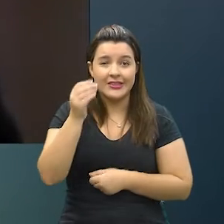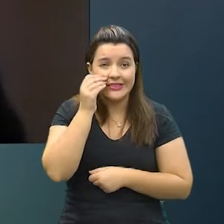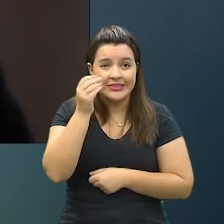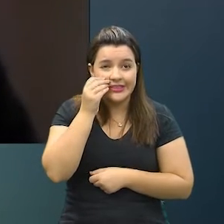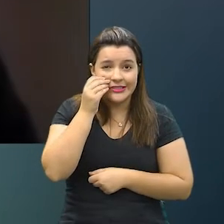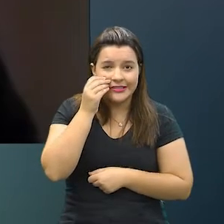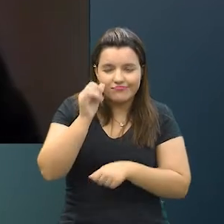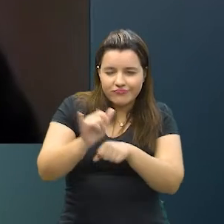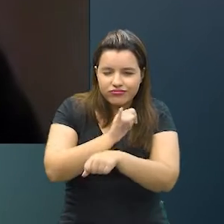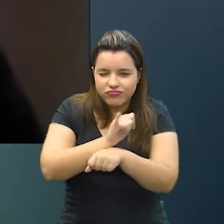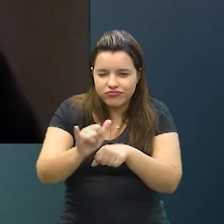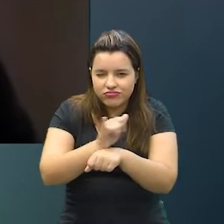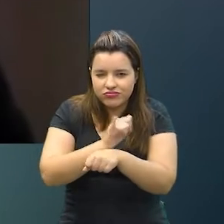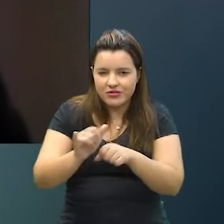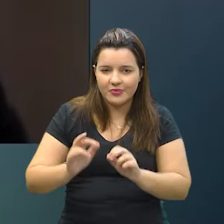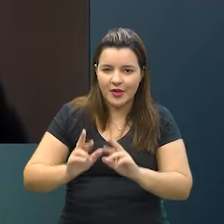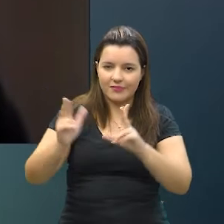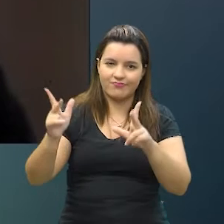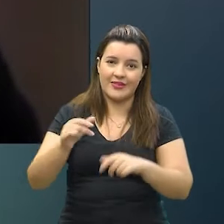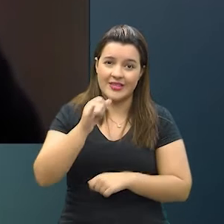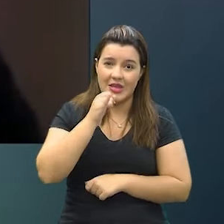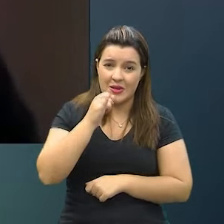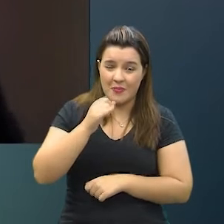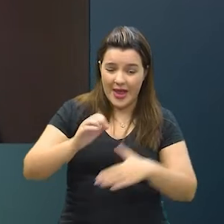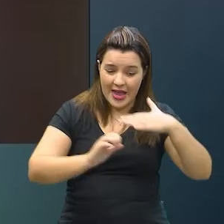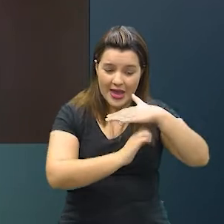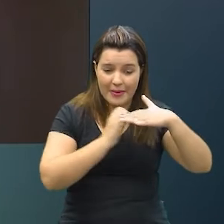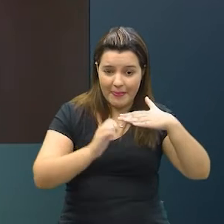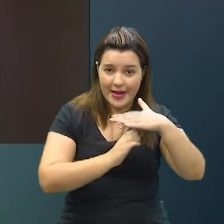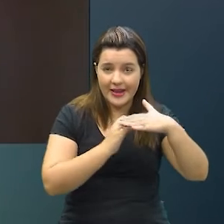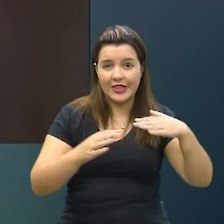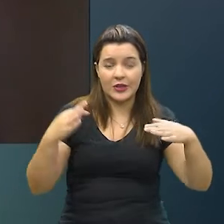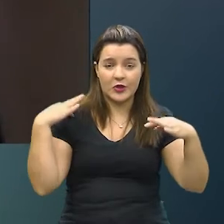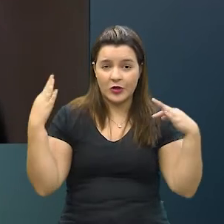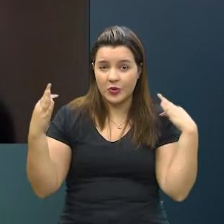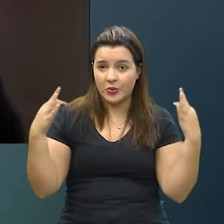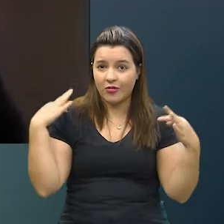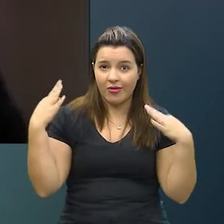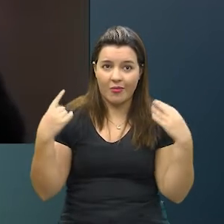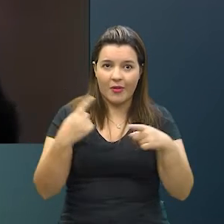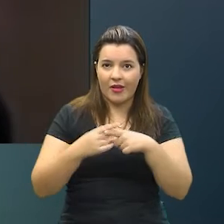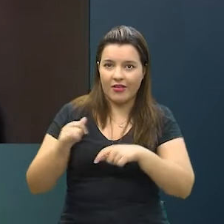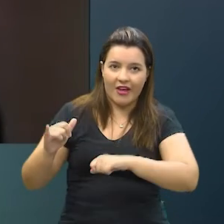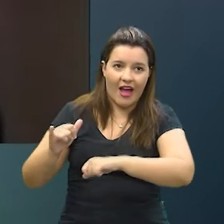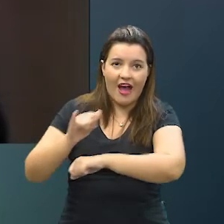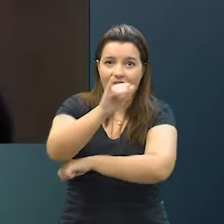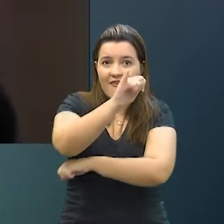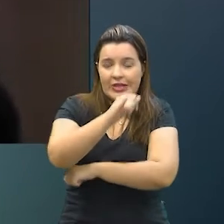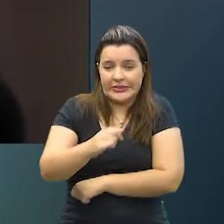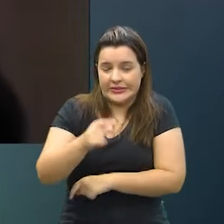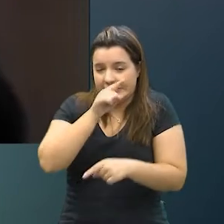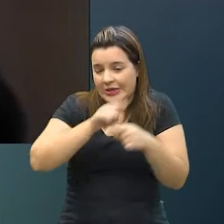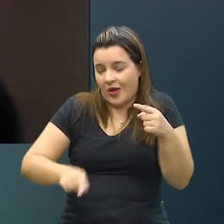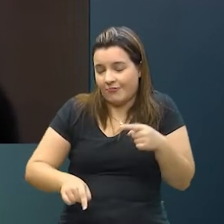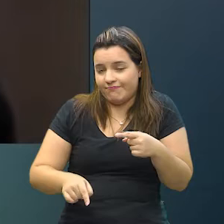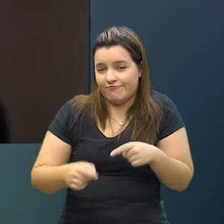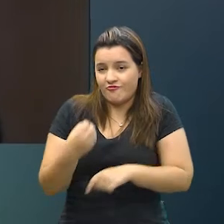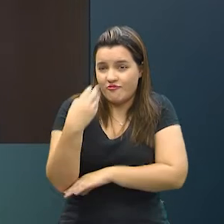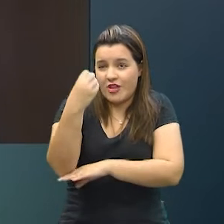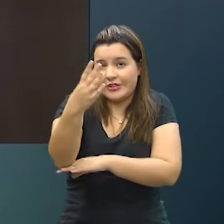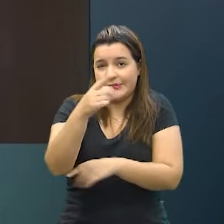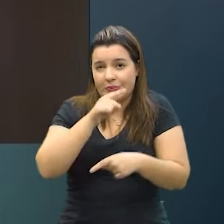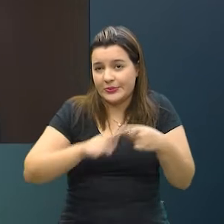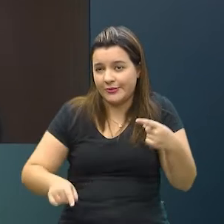negócio. Então, todas as startups que falavam com turismo, por exemplo, devido ao lockdown, de você realmente ficar mais